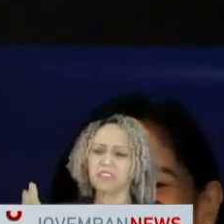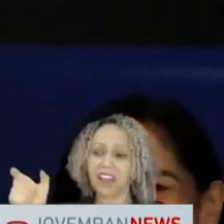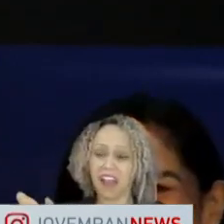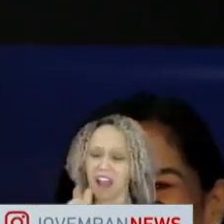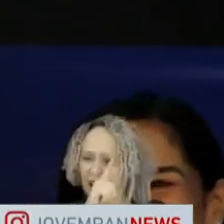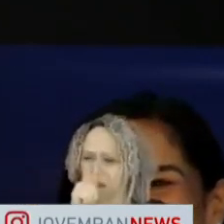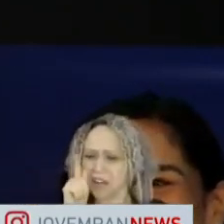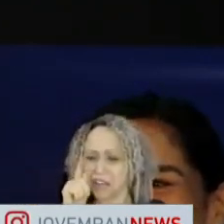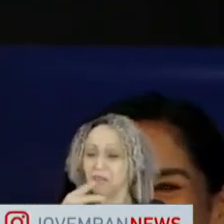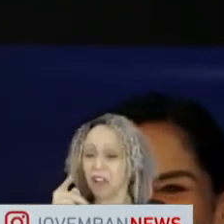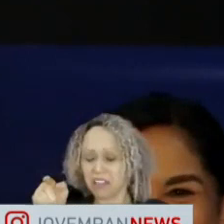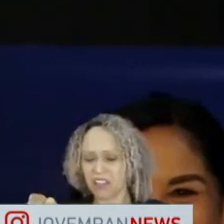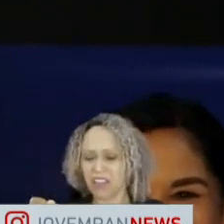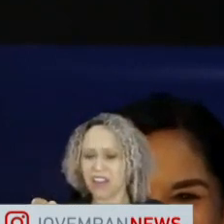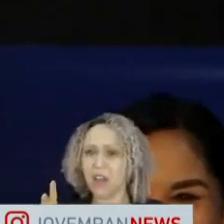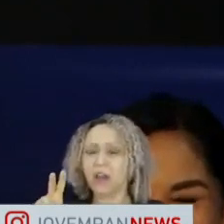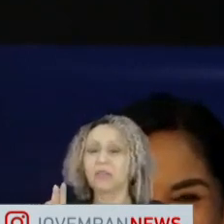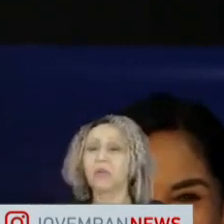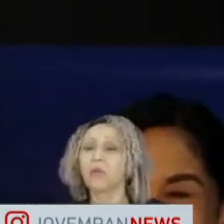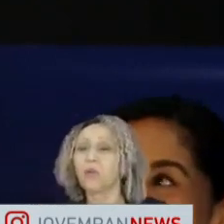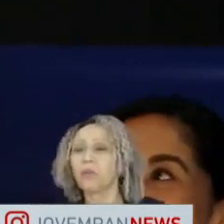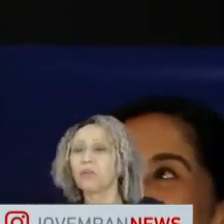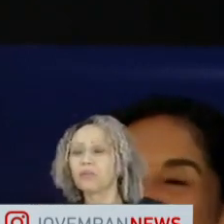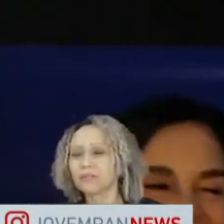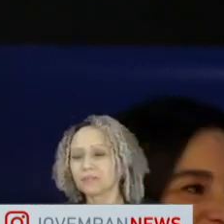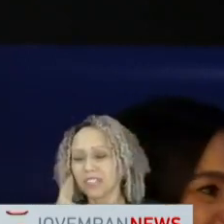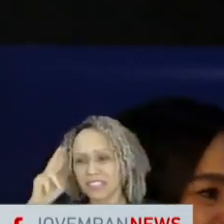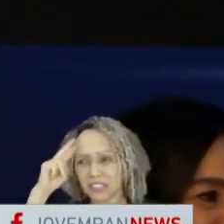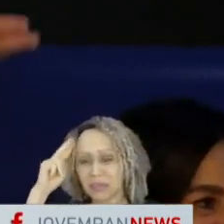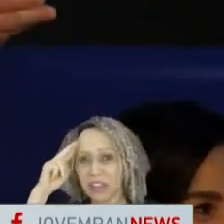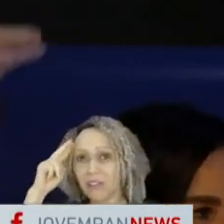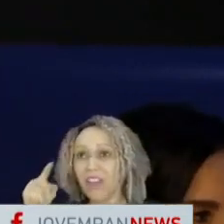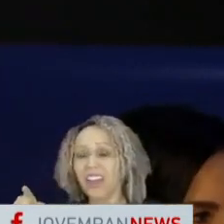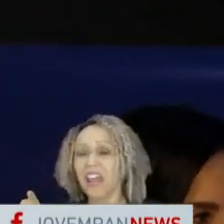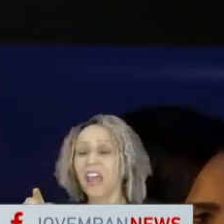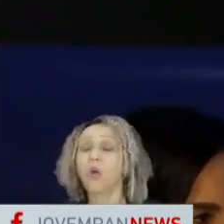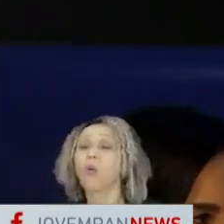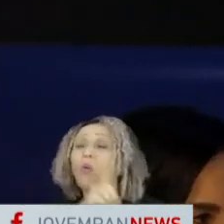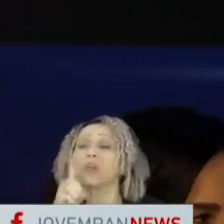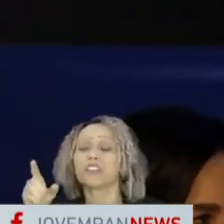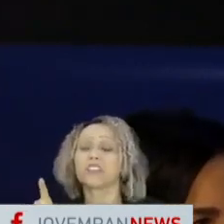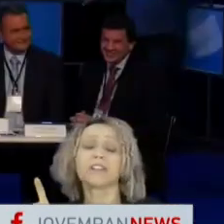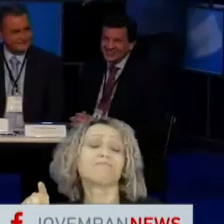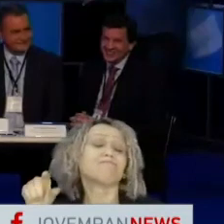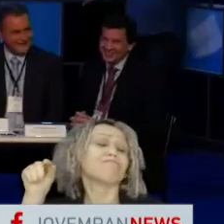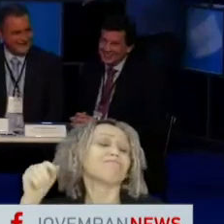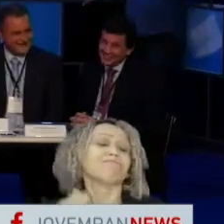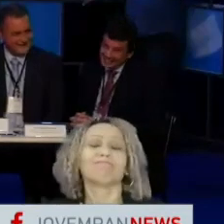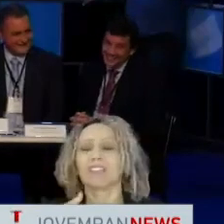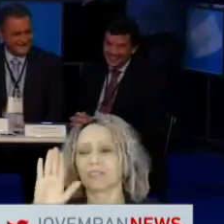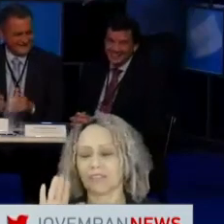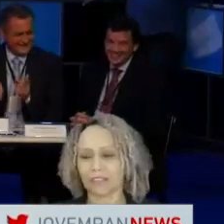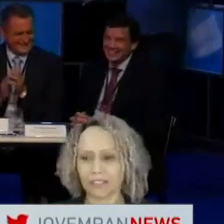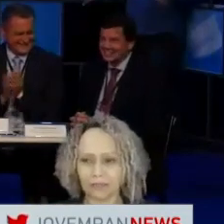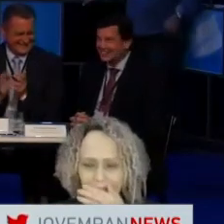Parabéns, Gleisi. E o Floriano Pêssaro, que não por acaso está na extrema esquerda lá, o